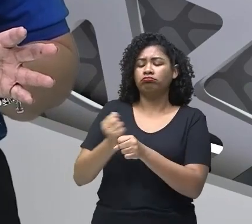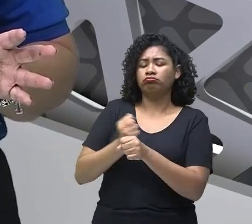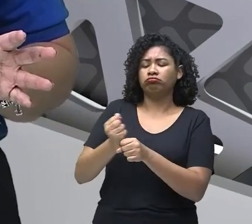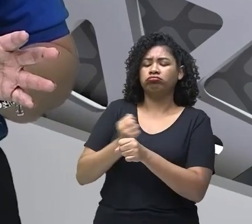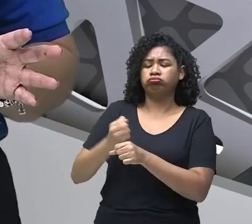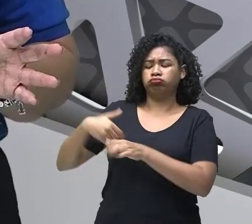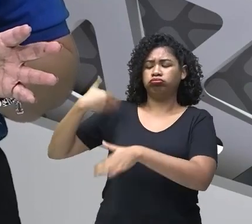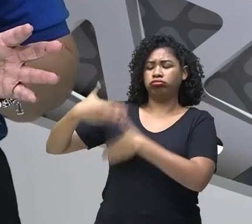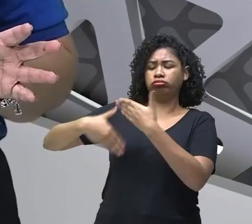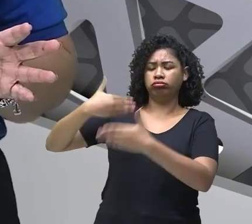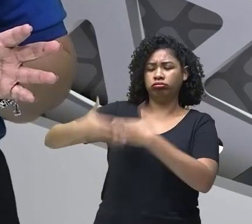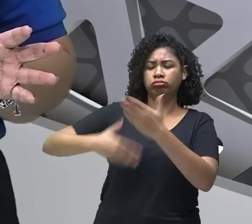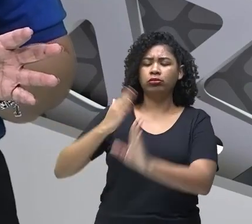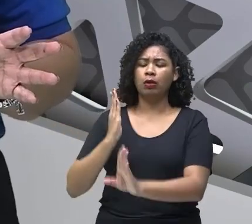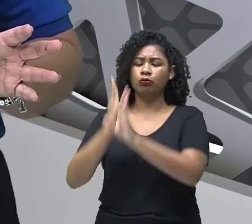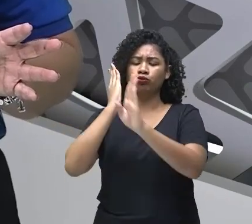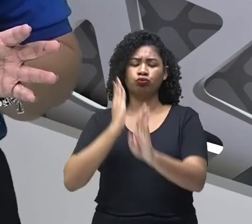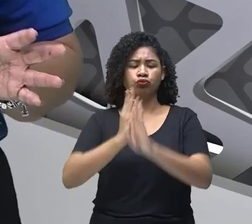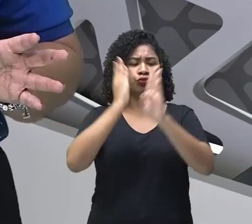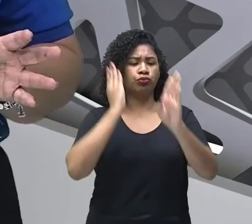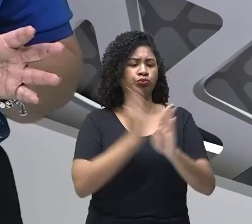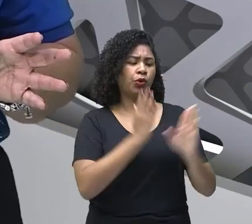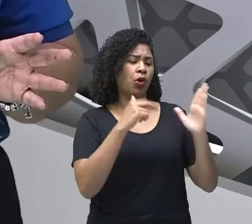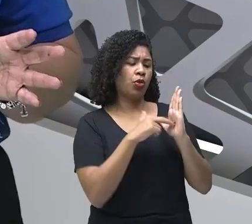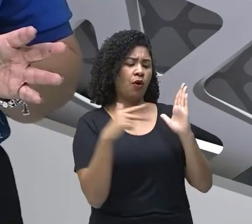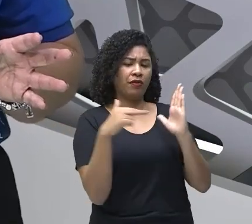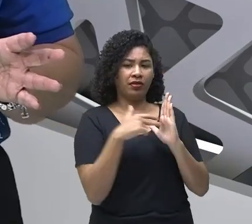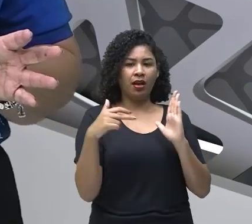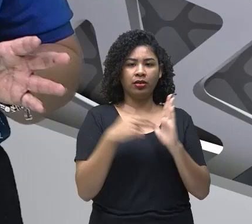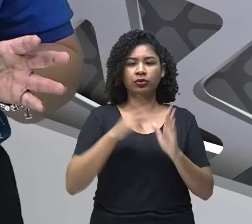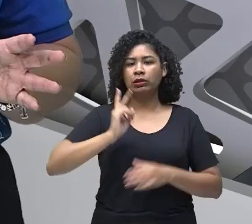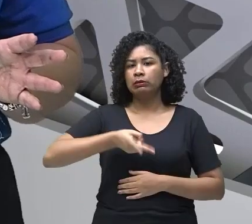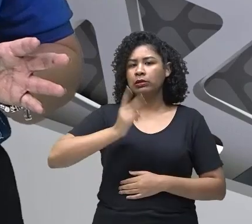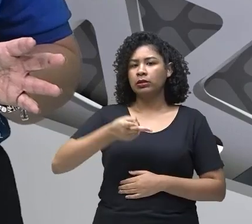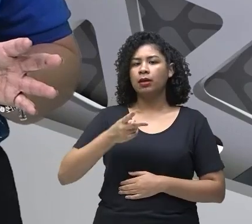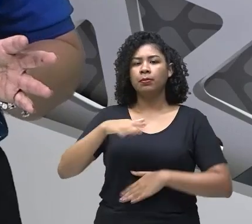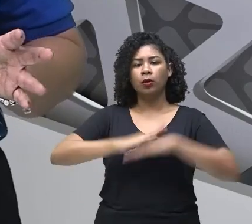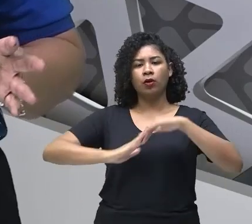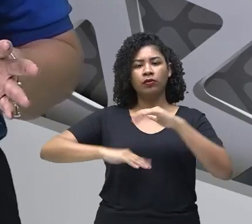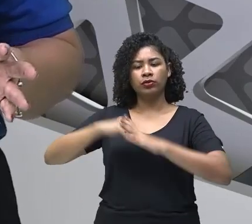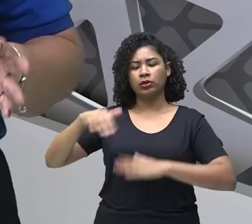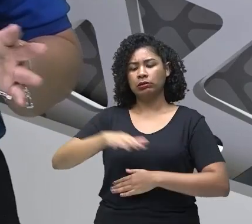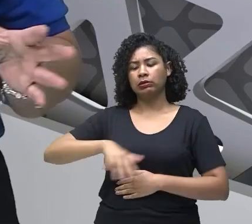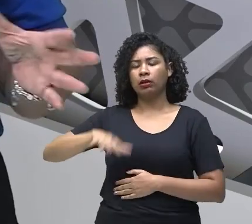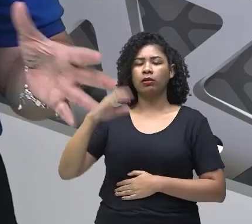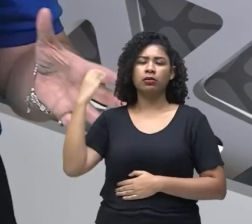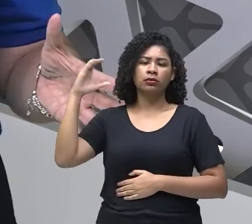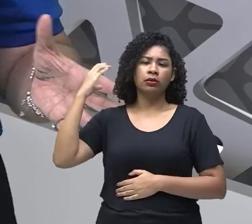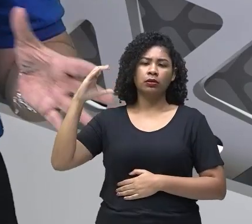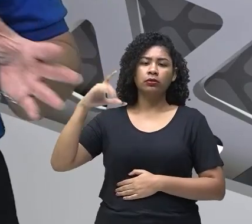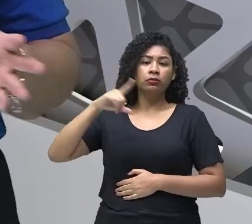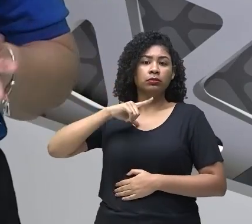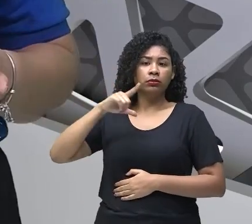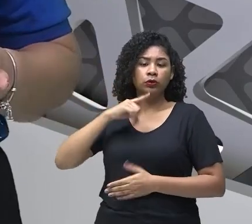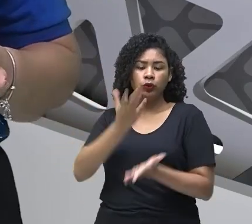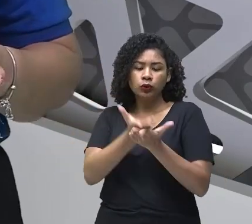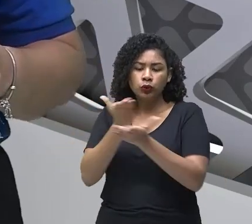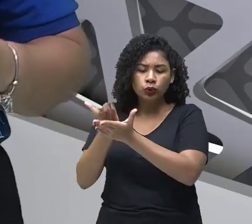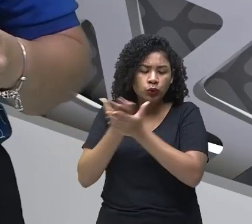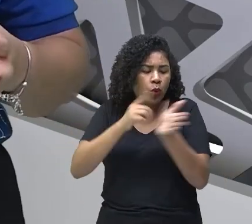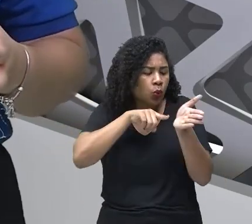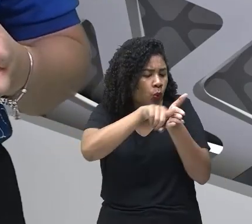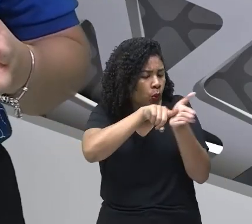foram feitas, cientistas foram cada vez mais se especializando em